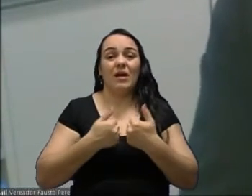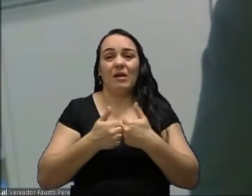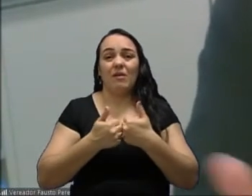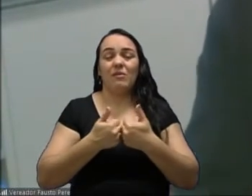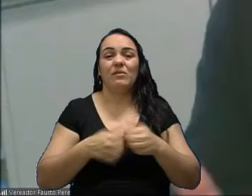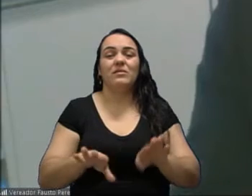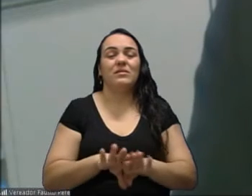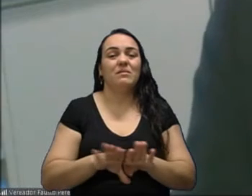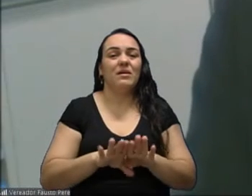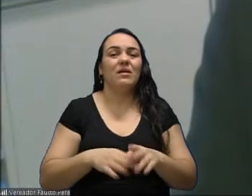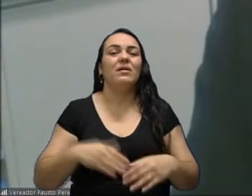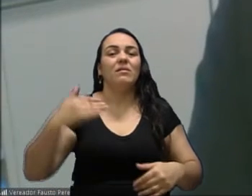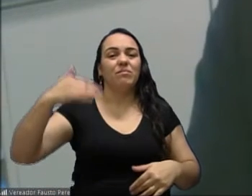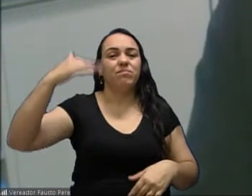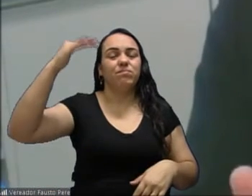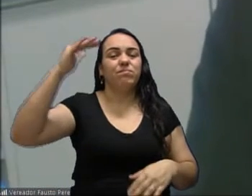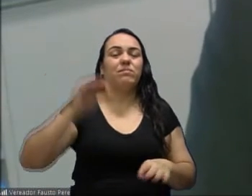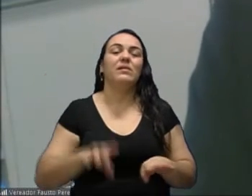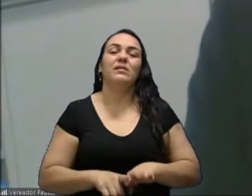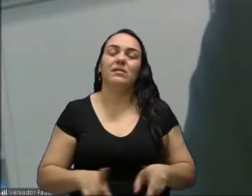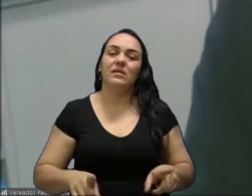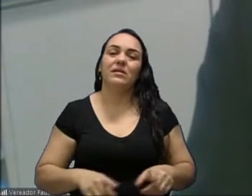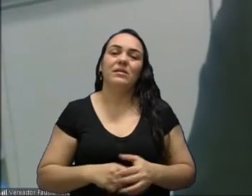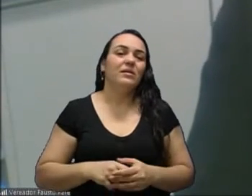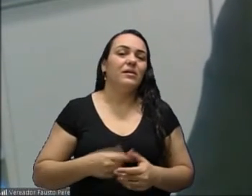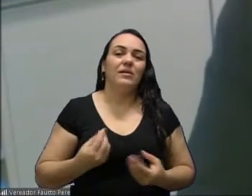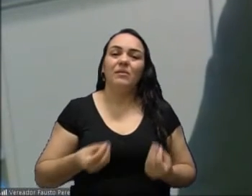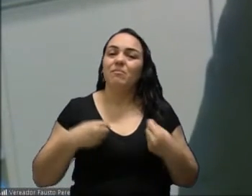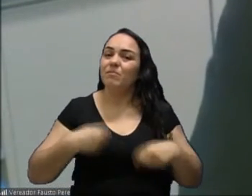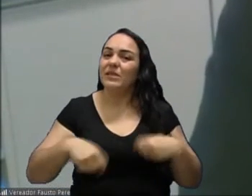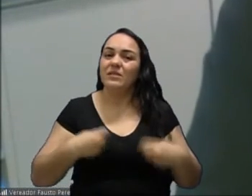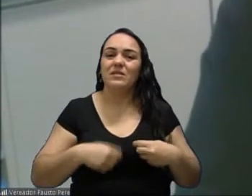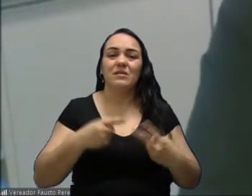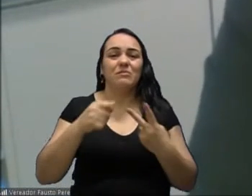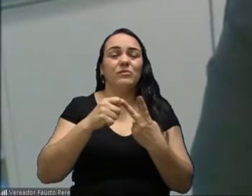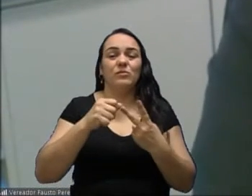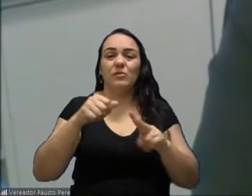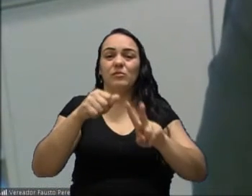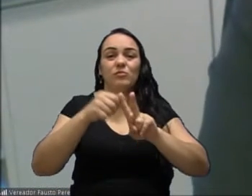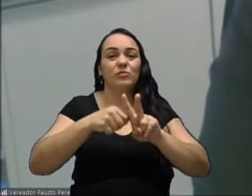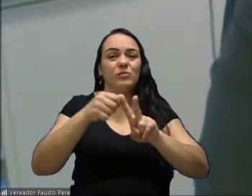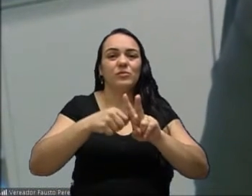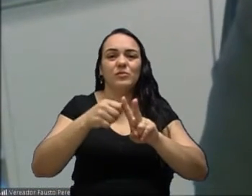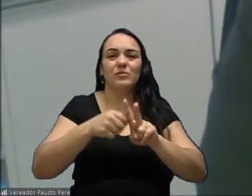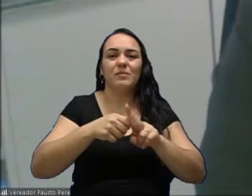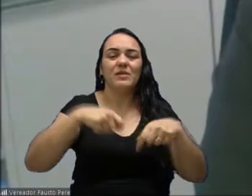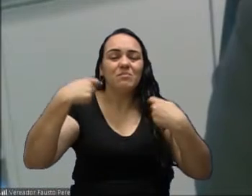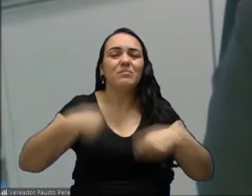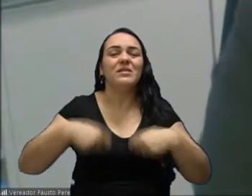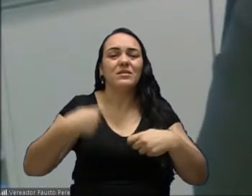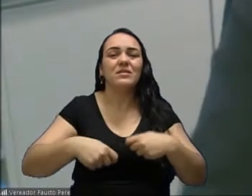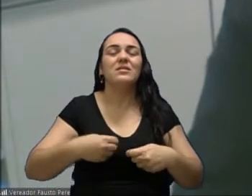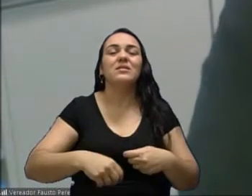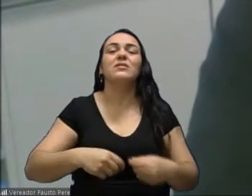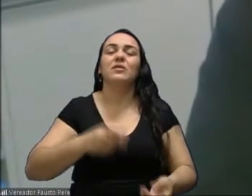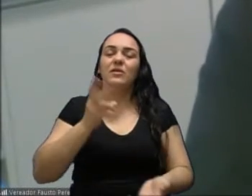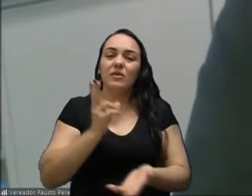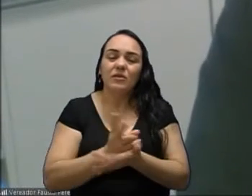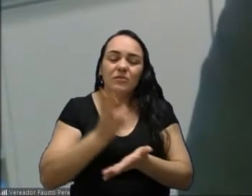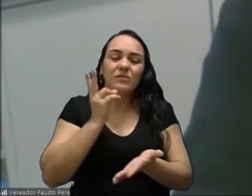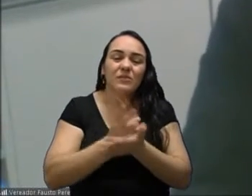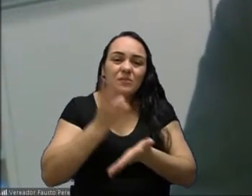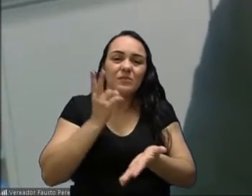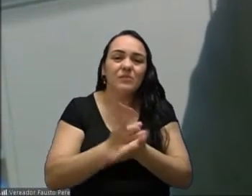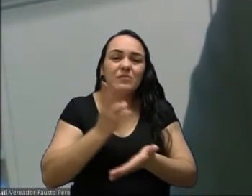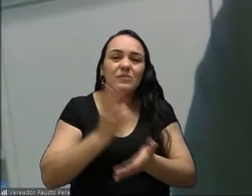já são quase dois meses e meio é impossível não garantir o direito dessas famílias que estão procurando a gente todo dia para saber qual é